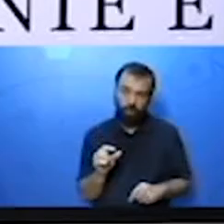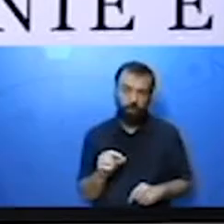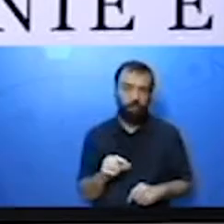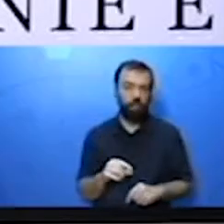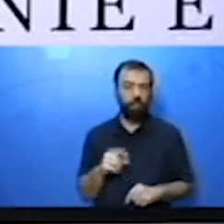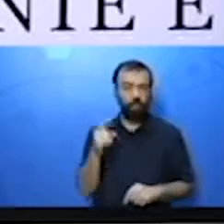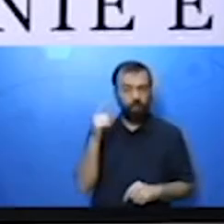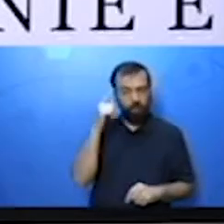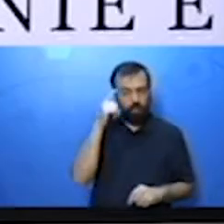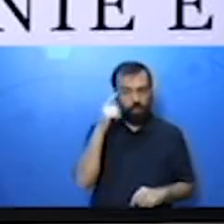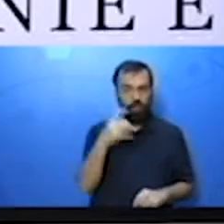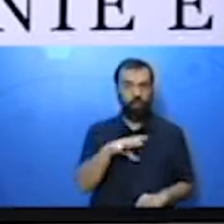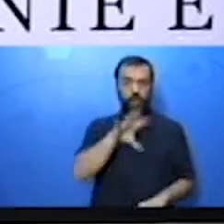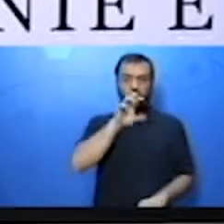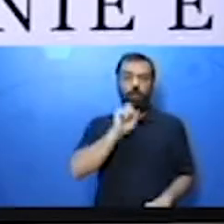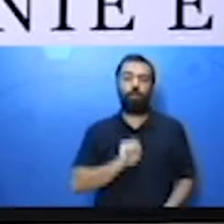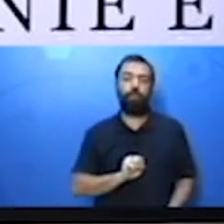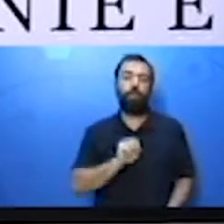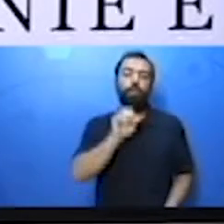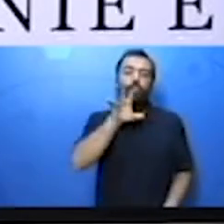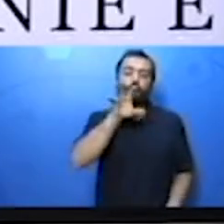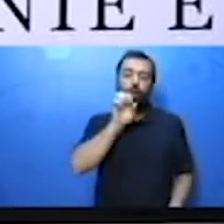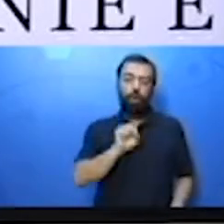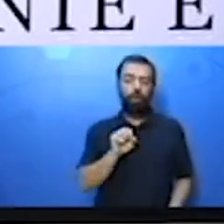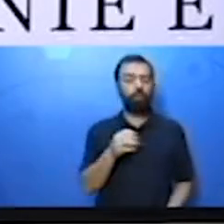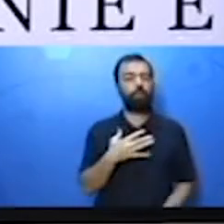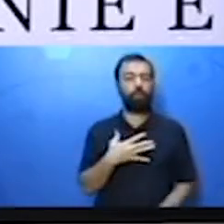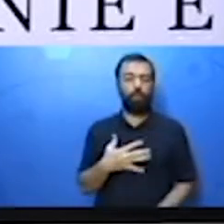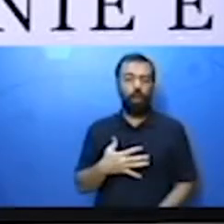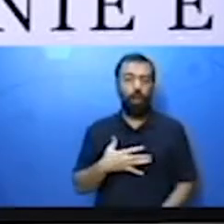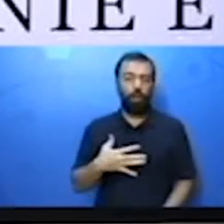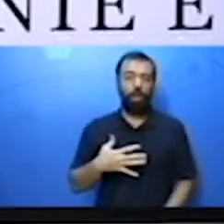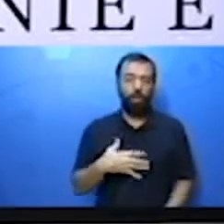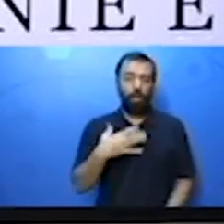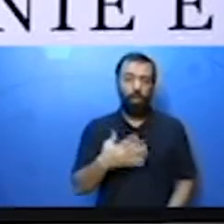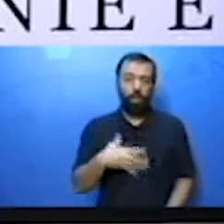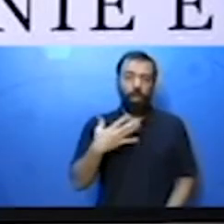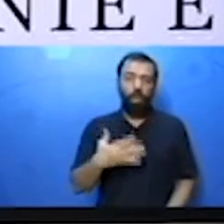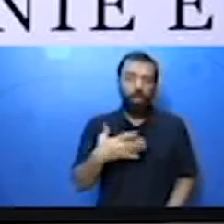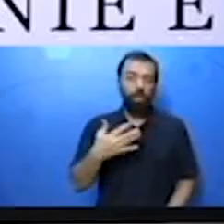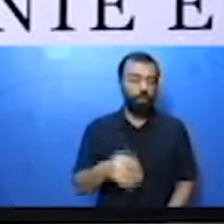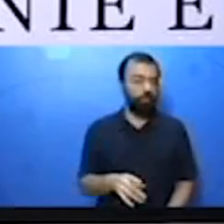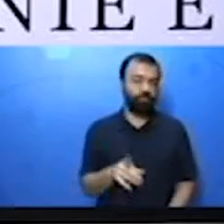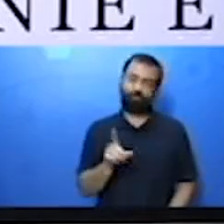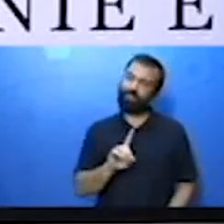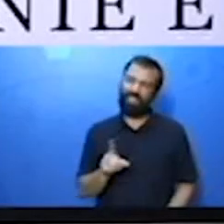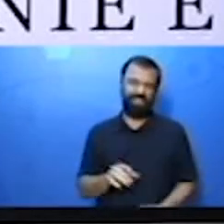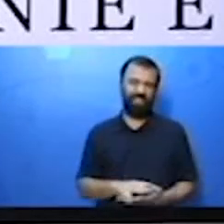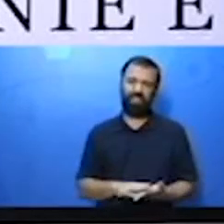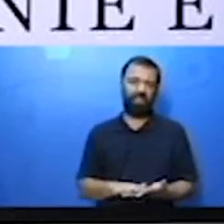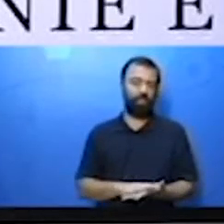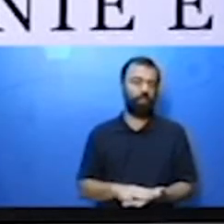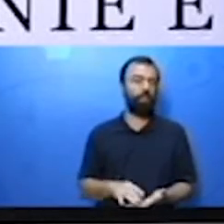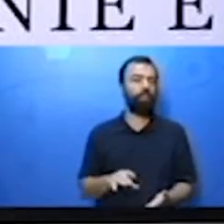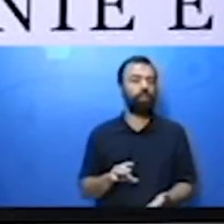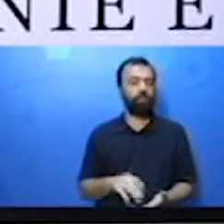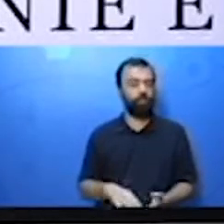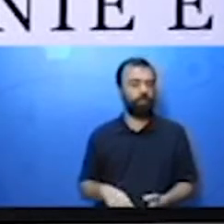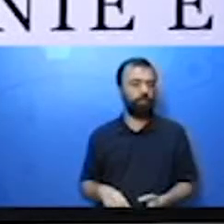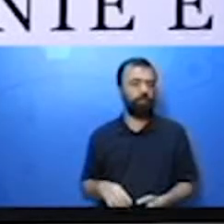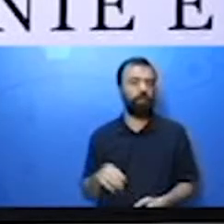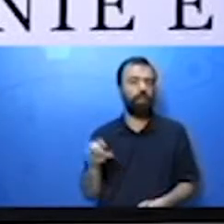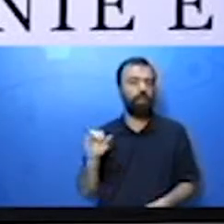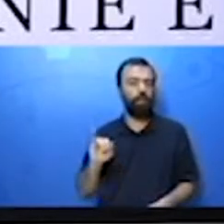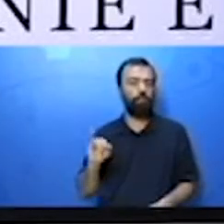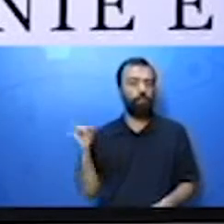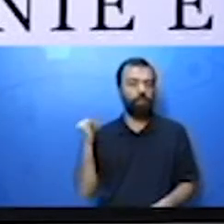dispneia, que é a falta de ar, sem desmaios e no caso de pessoas que não tenham fatores de risco, o